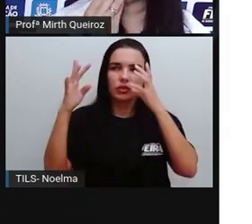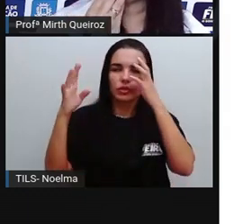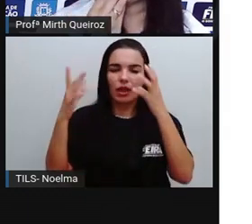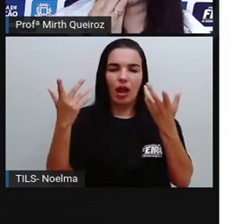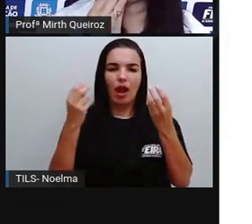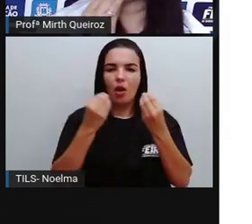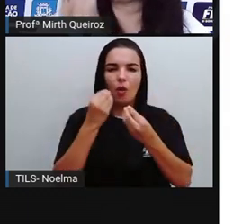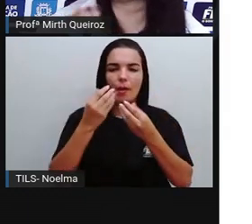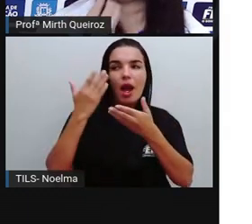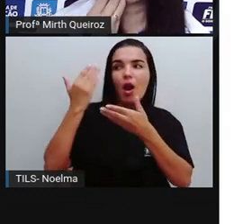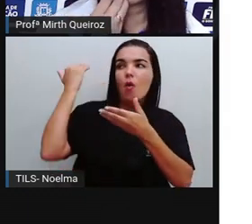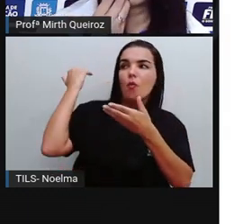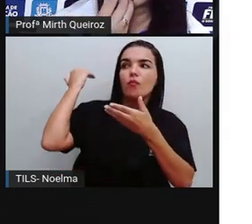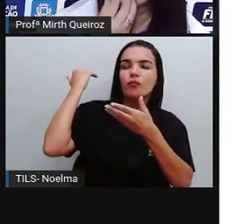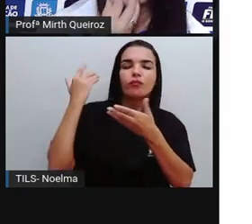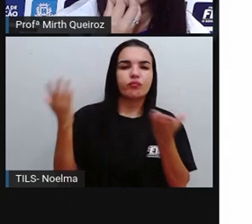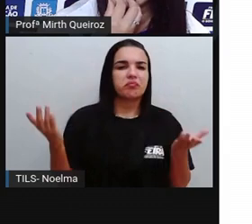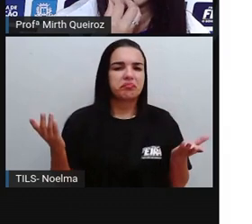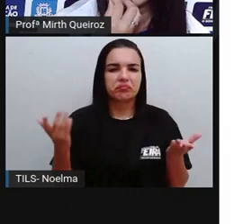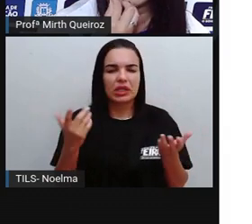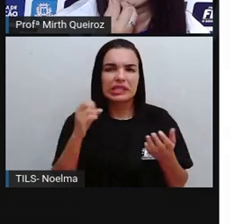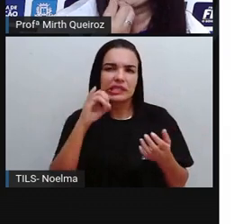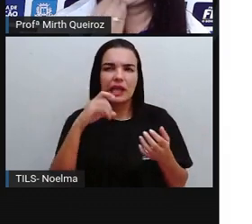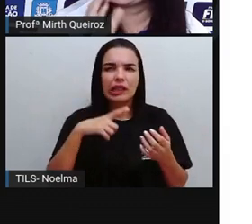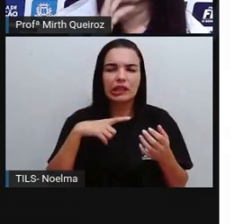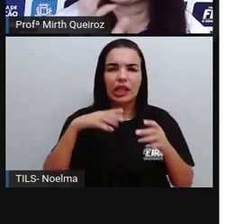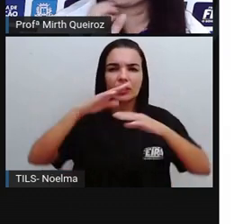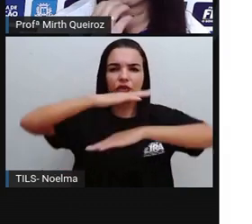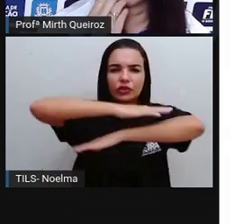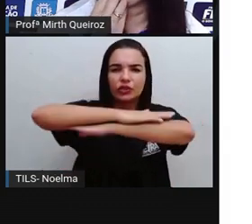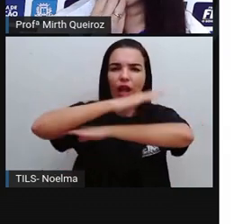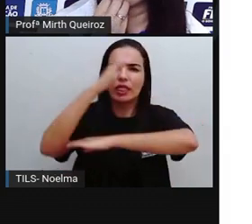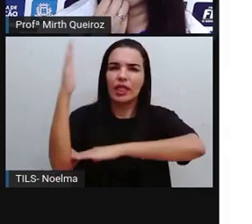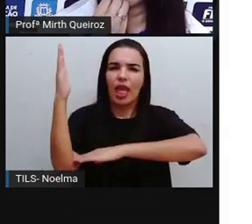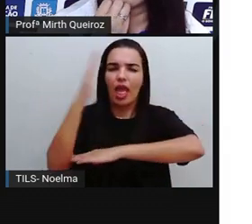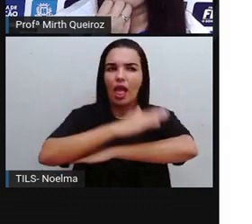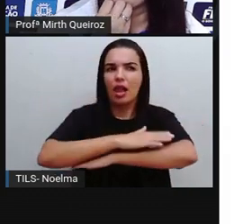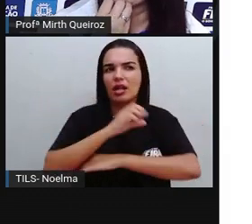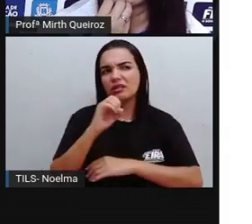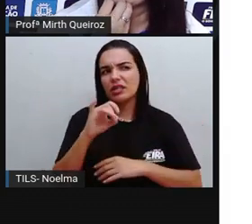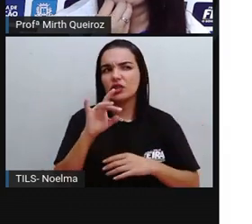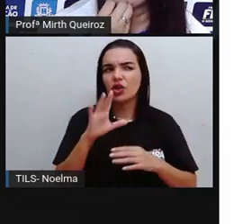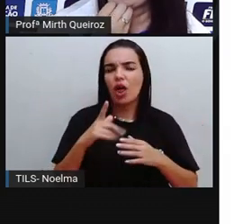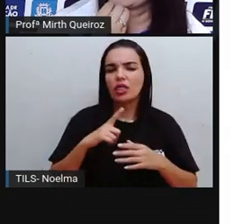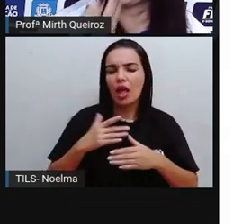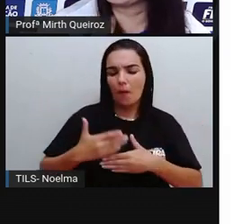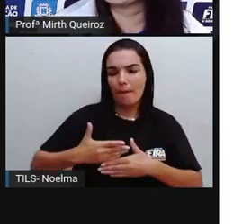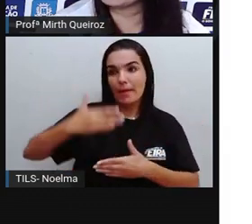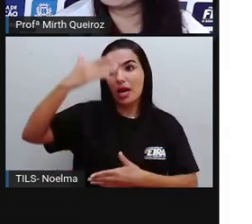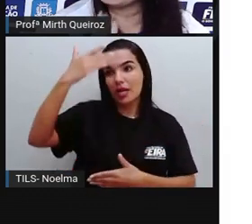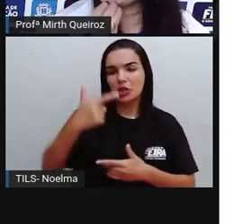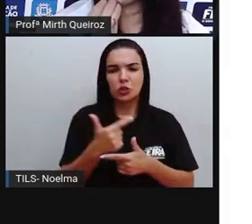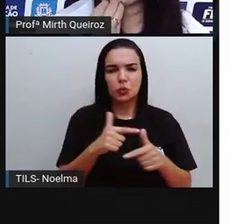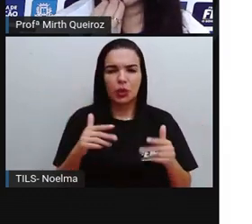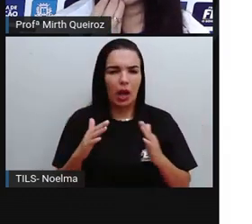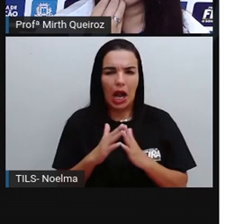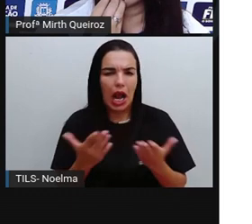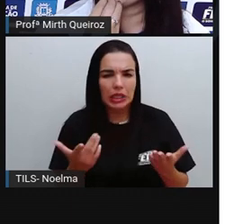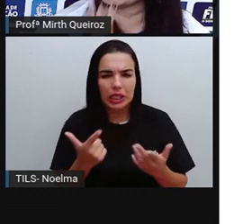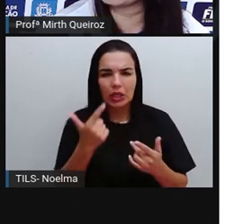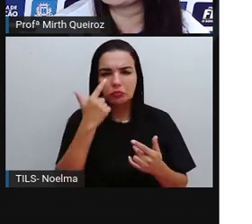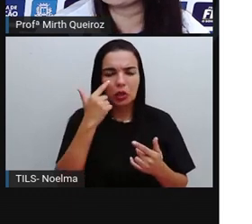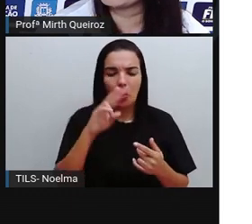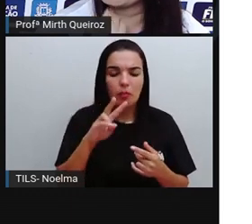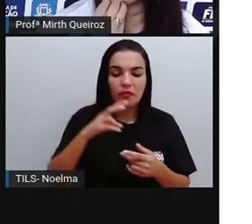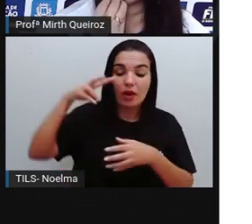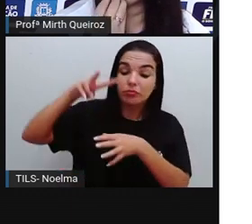o fundo dessa casa. Será se essa casa tem janela? Será se é só uma parede, não é uma casa? A gente não tem como ver o telhado também,